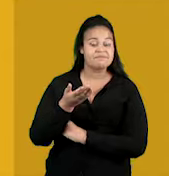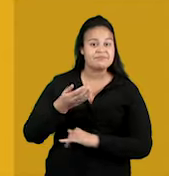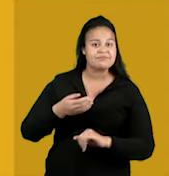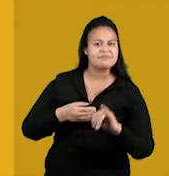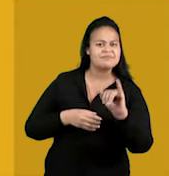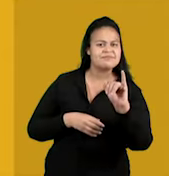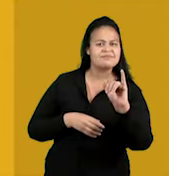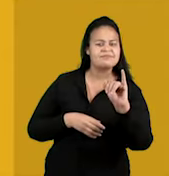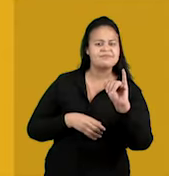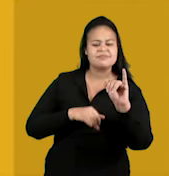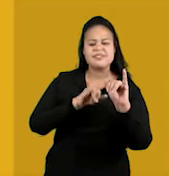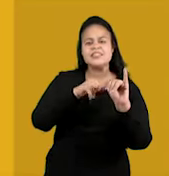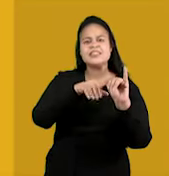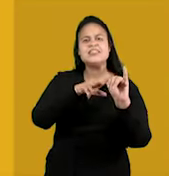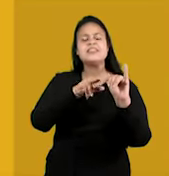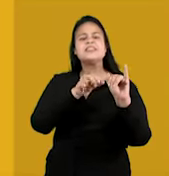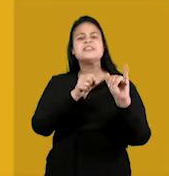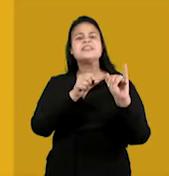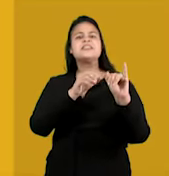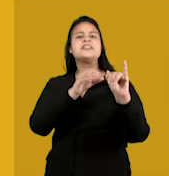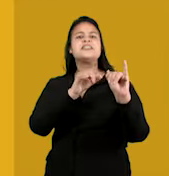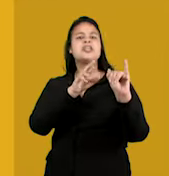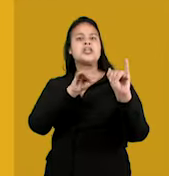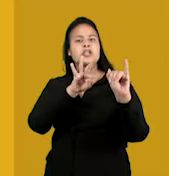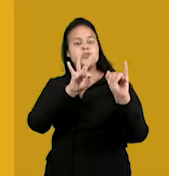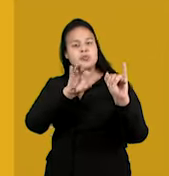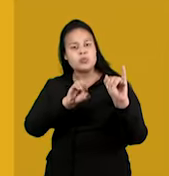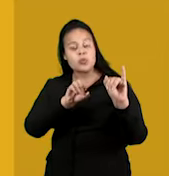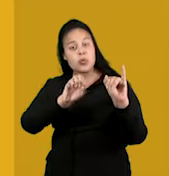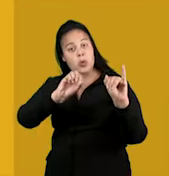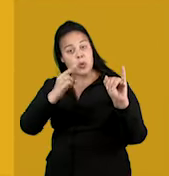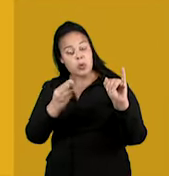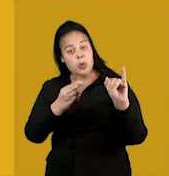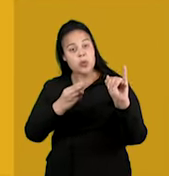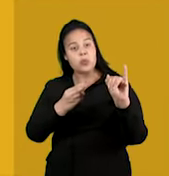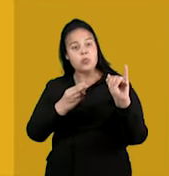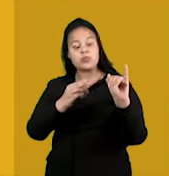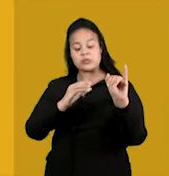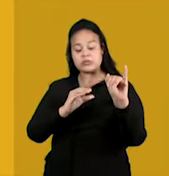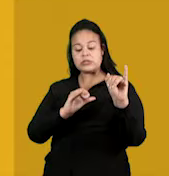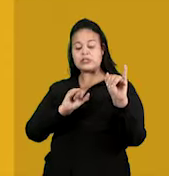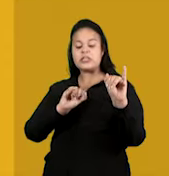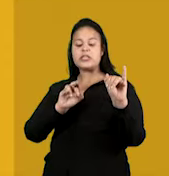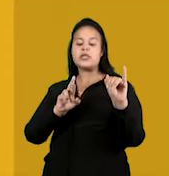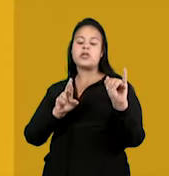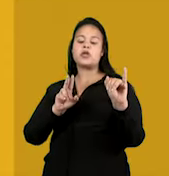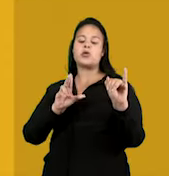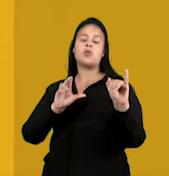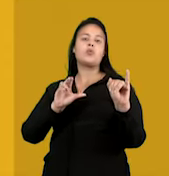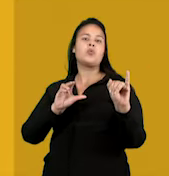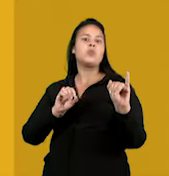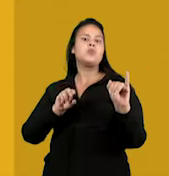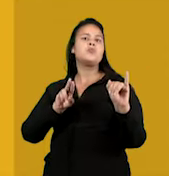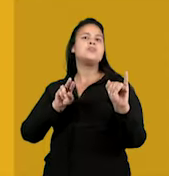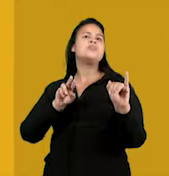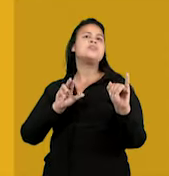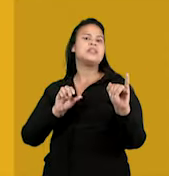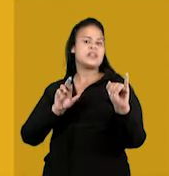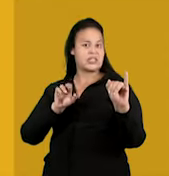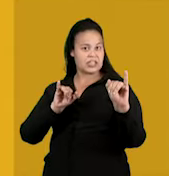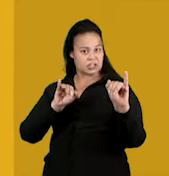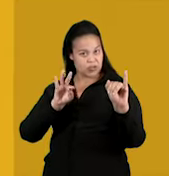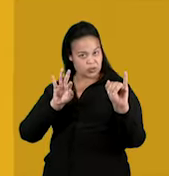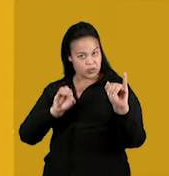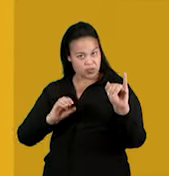inscrito ou circunscrito na circunferência? Bom,